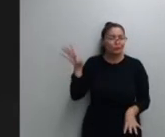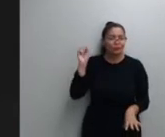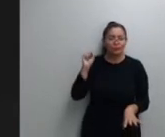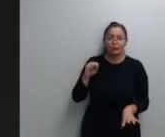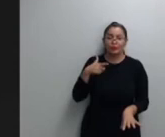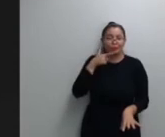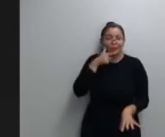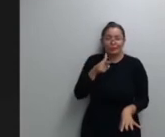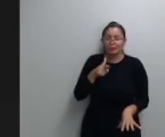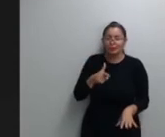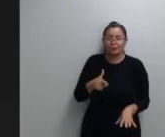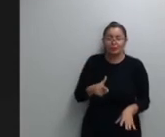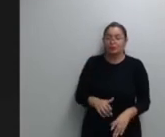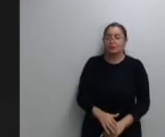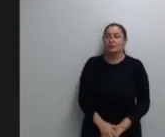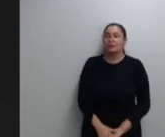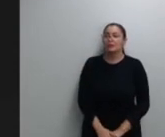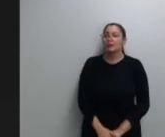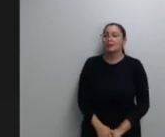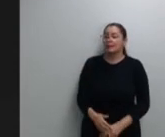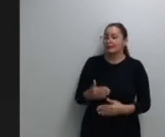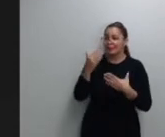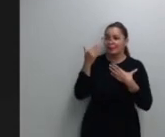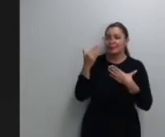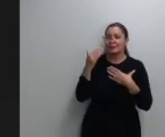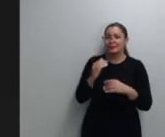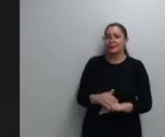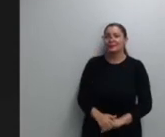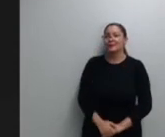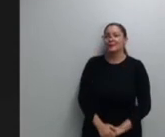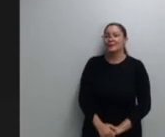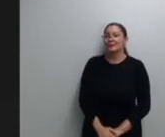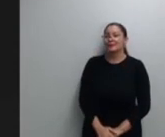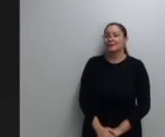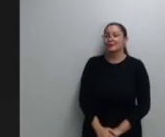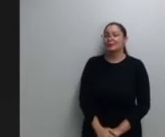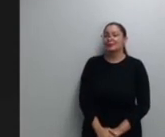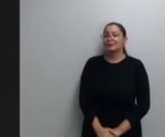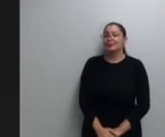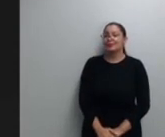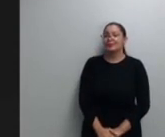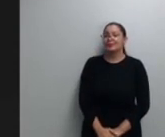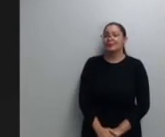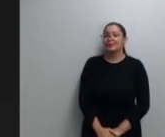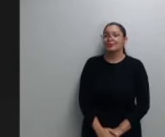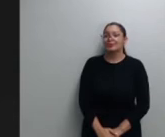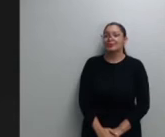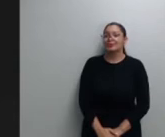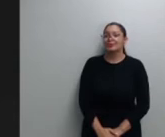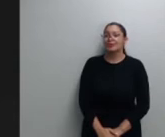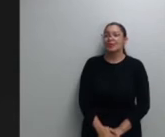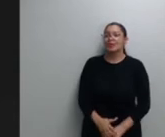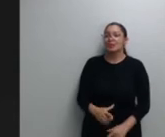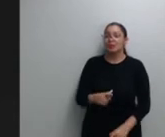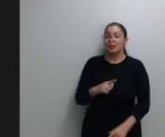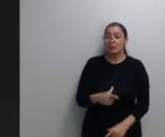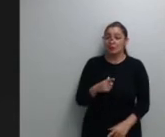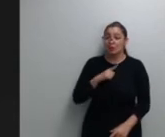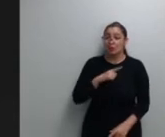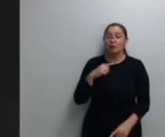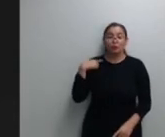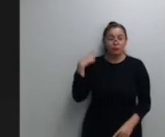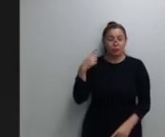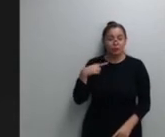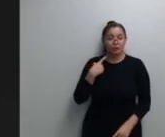No caso, agradeço a compreensão. Estamos já com a presença dos advogados,